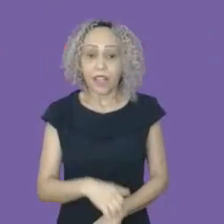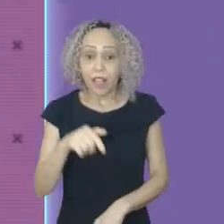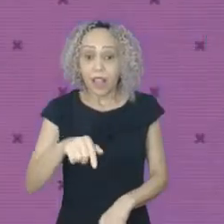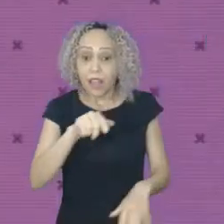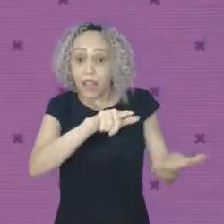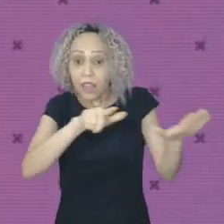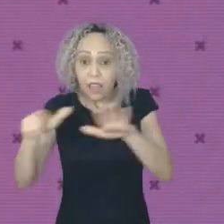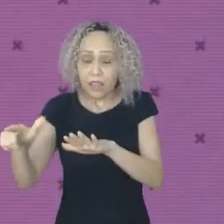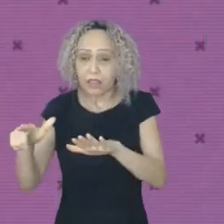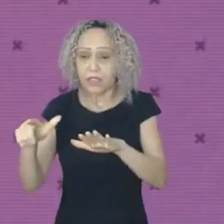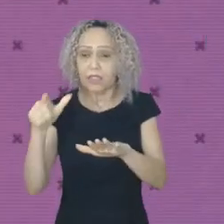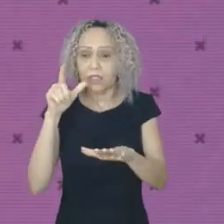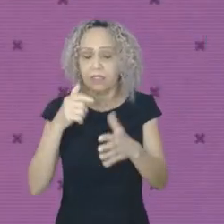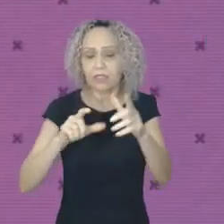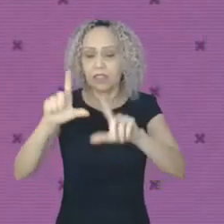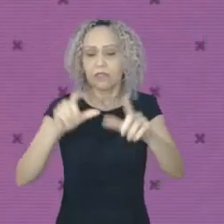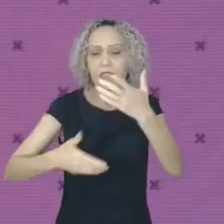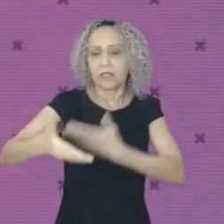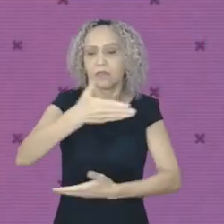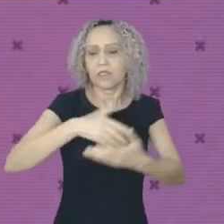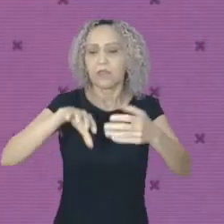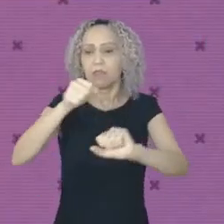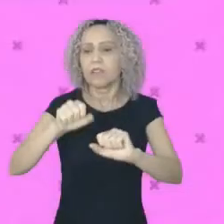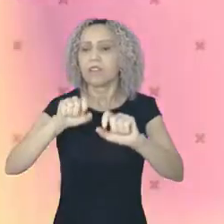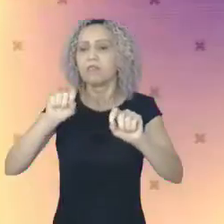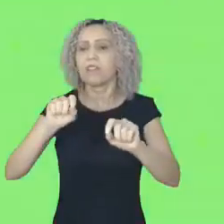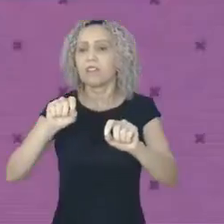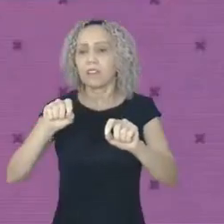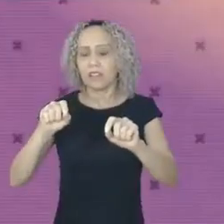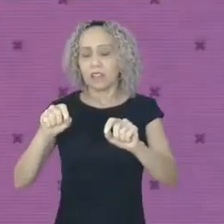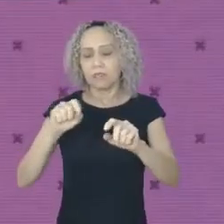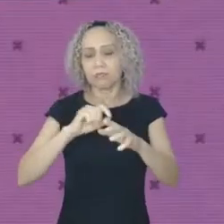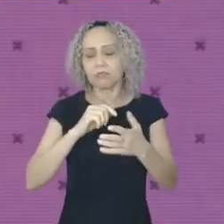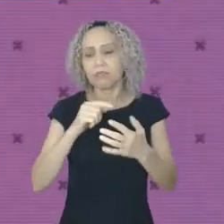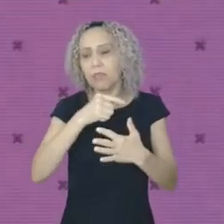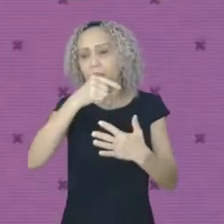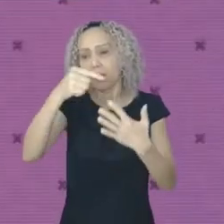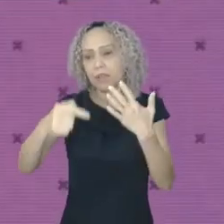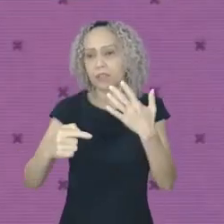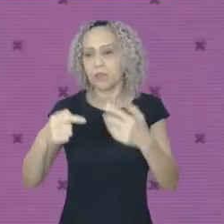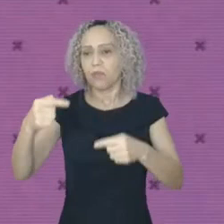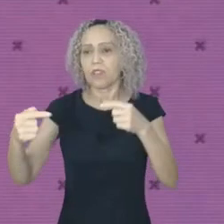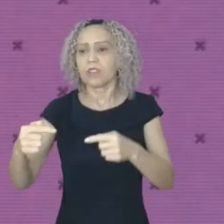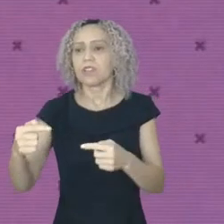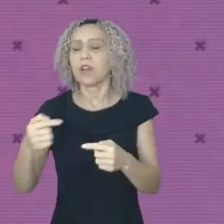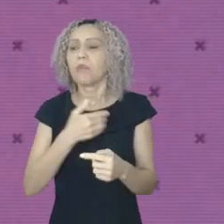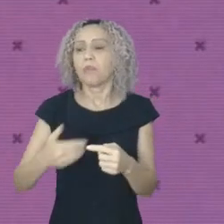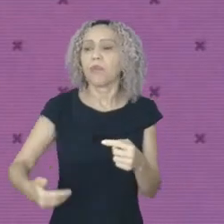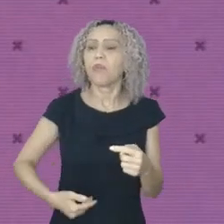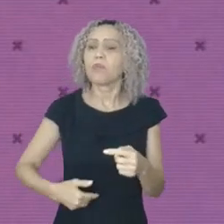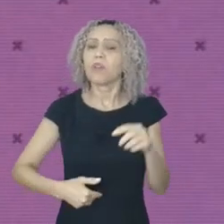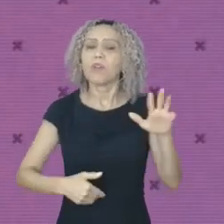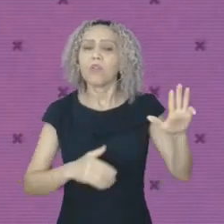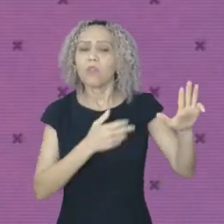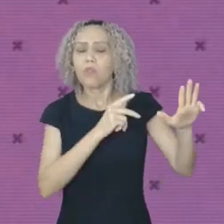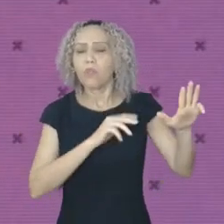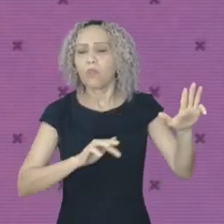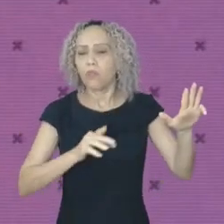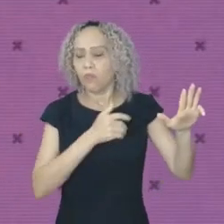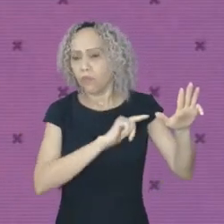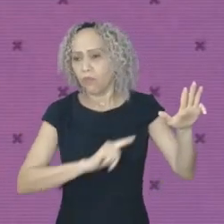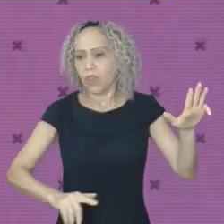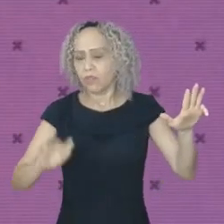Nesta semana, o Develas por Elas Formação vai falar sobre a série de medidas e políticas públicas anunciadas pelo governo federal